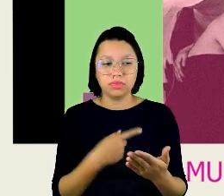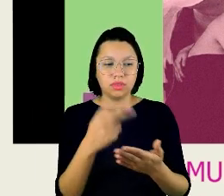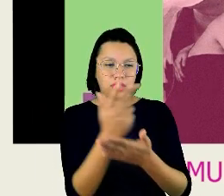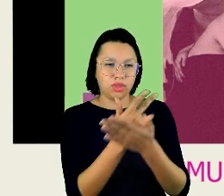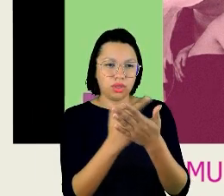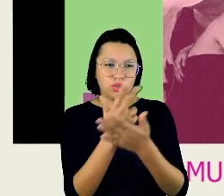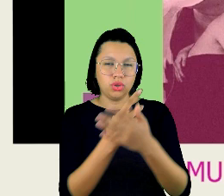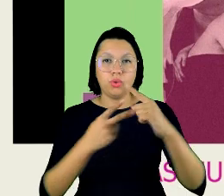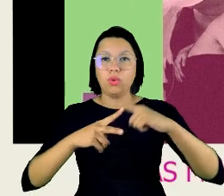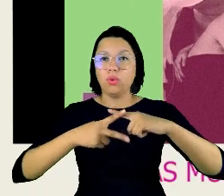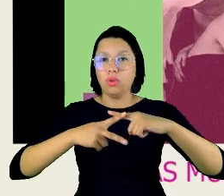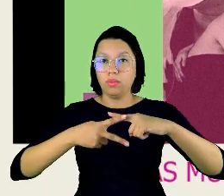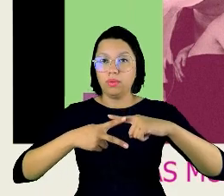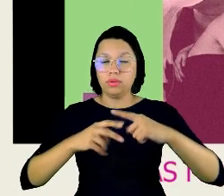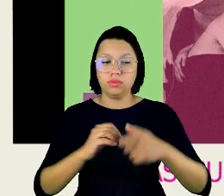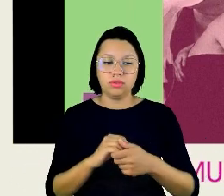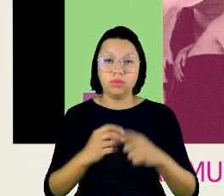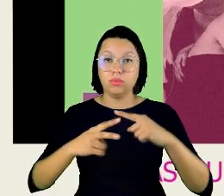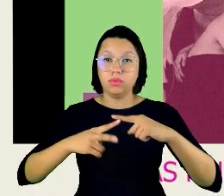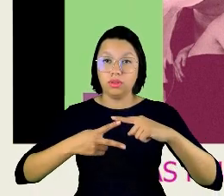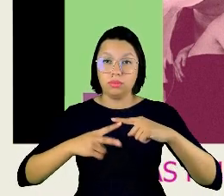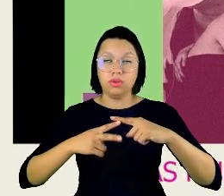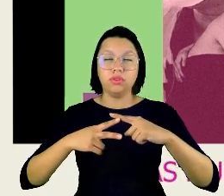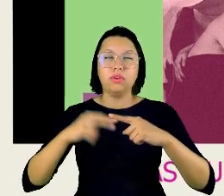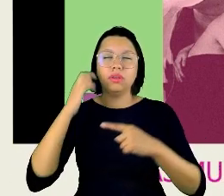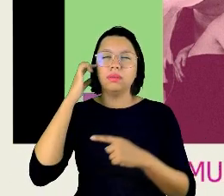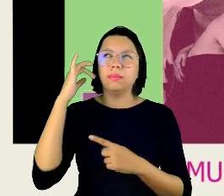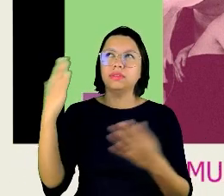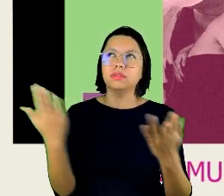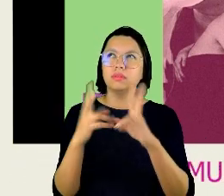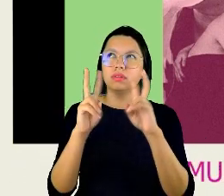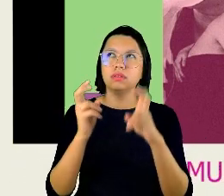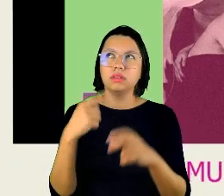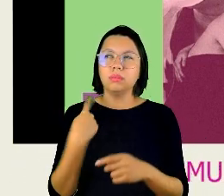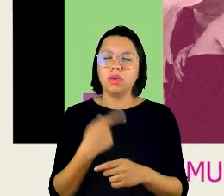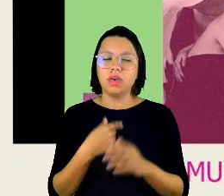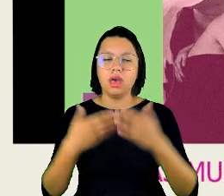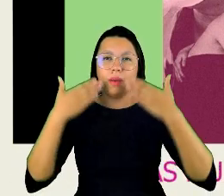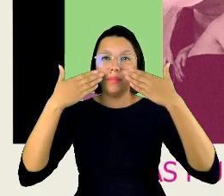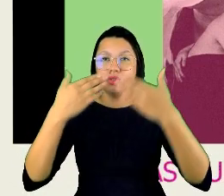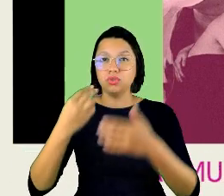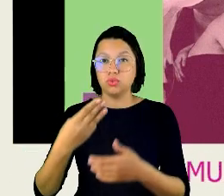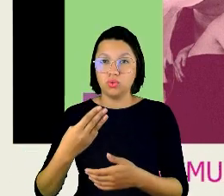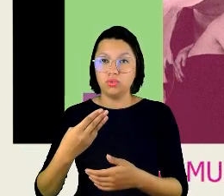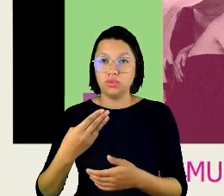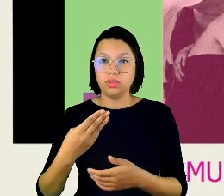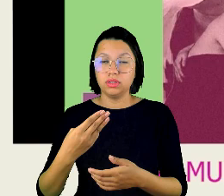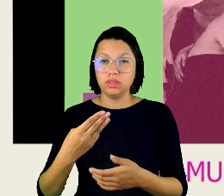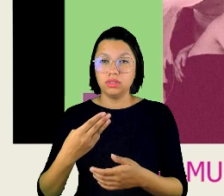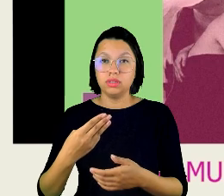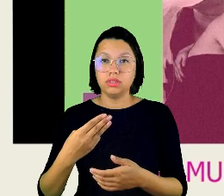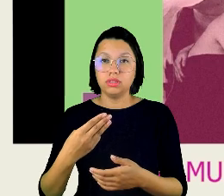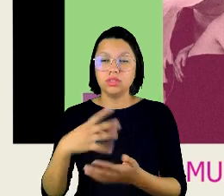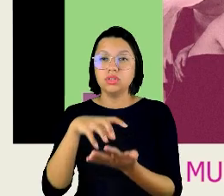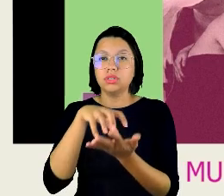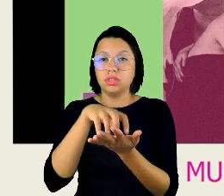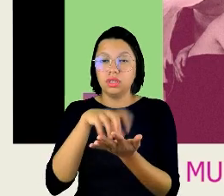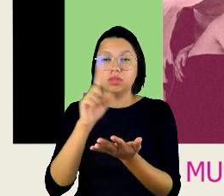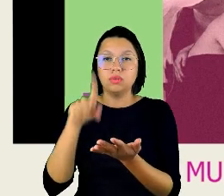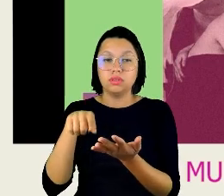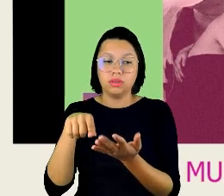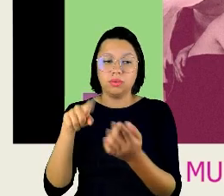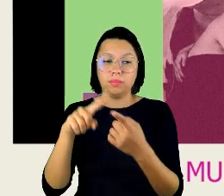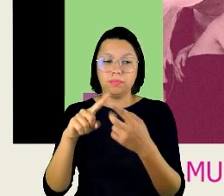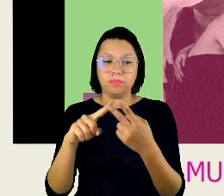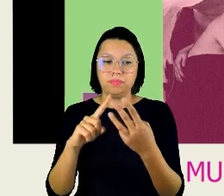desenhou o laboratório, e pensando nesse tema, a gente apresentou três eixos, né? Que